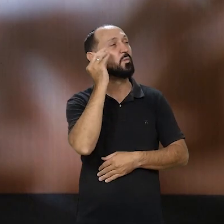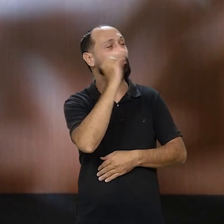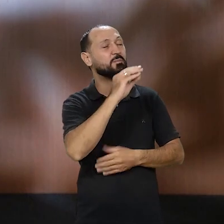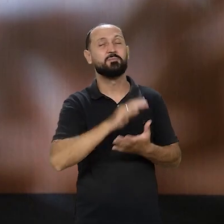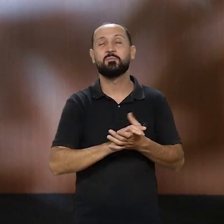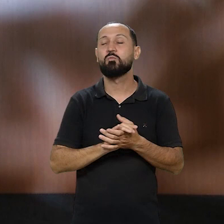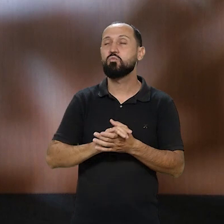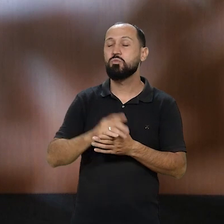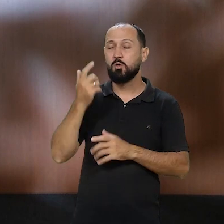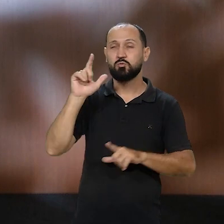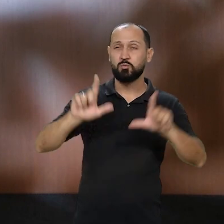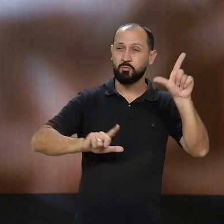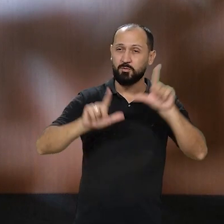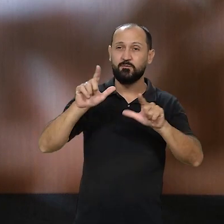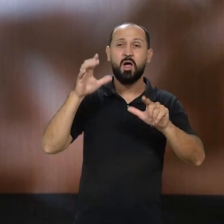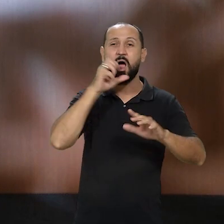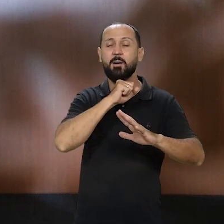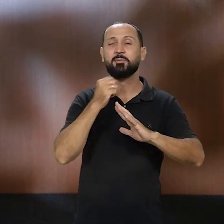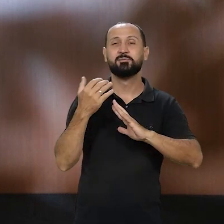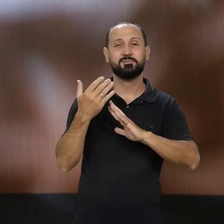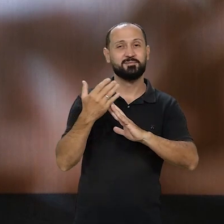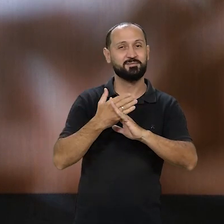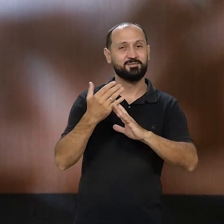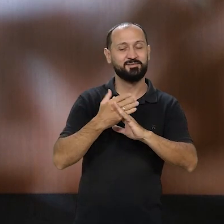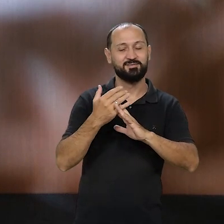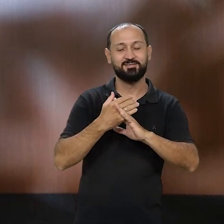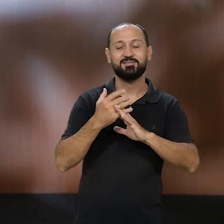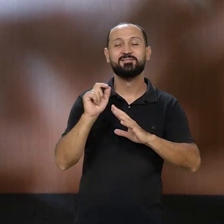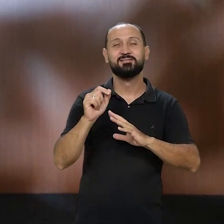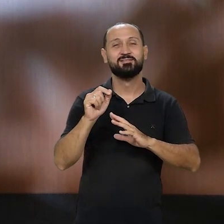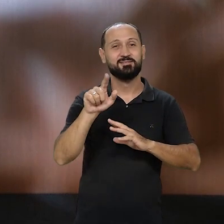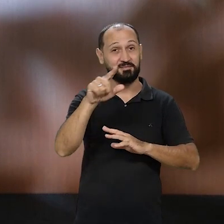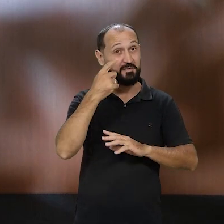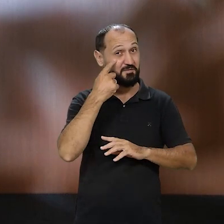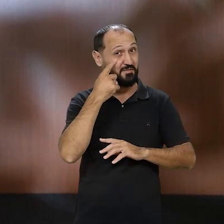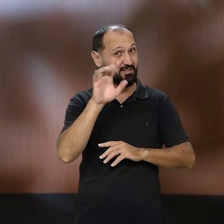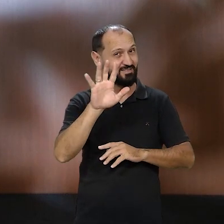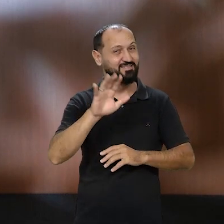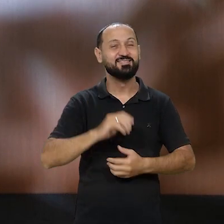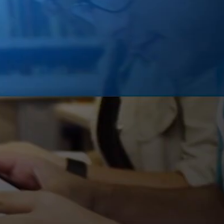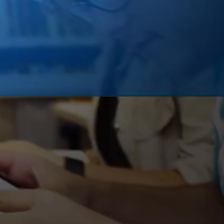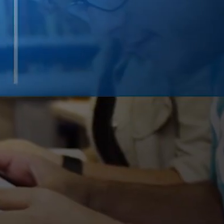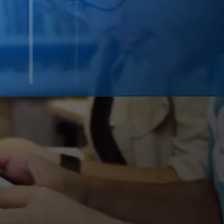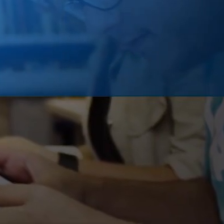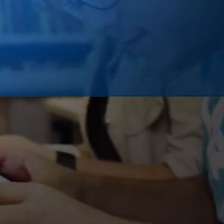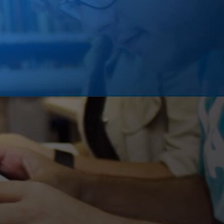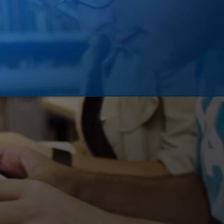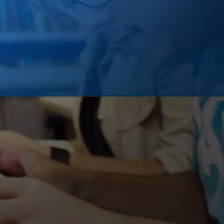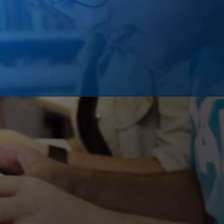O Ler e Viver vai para um intervalo e volta rapidinho. Fique ligado aí.